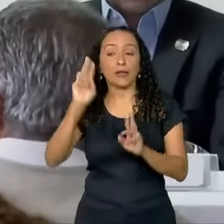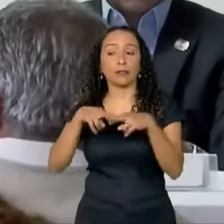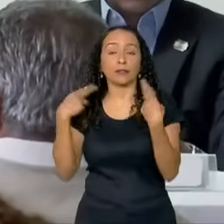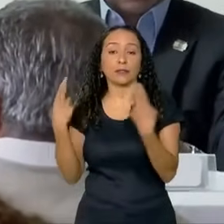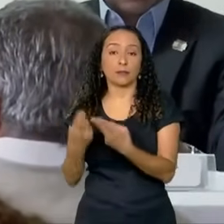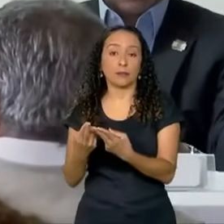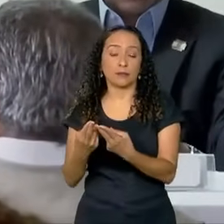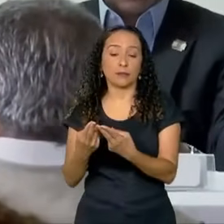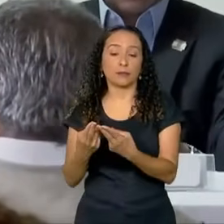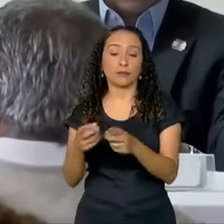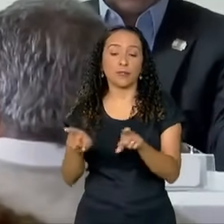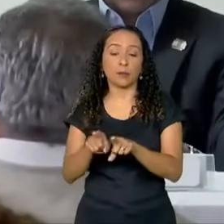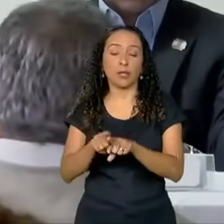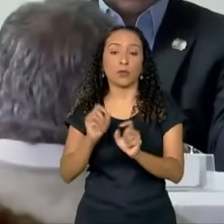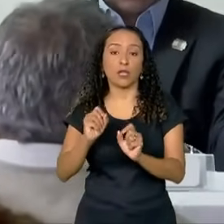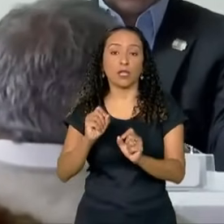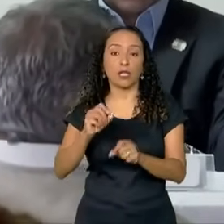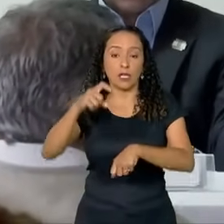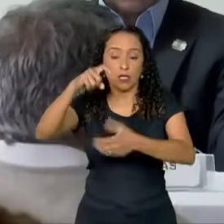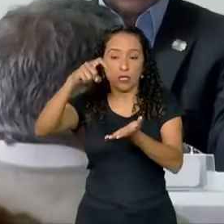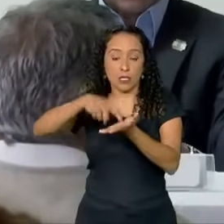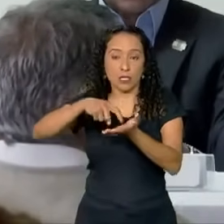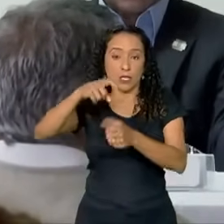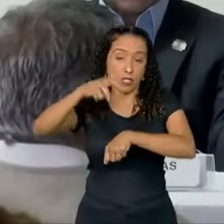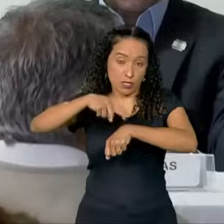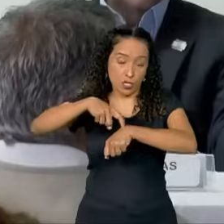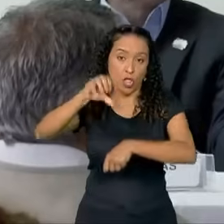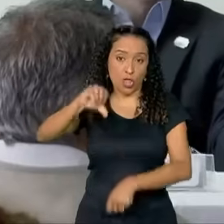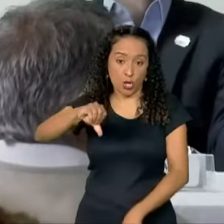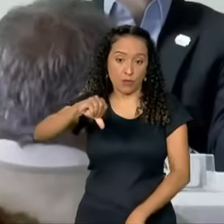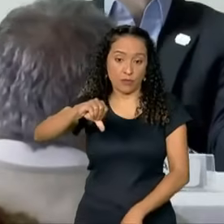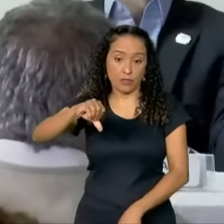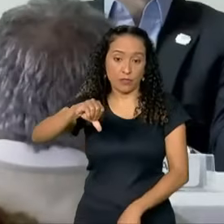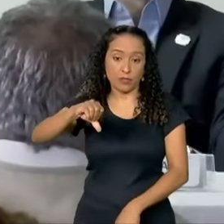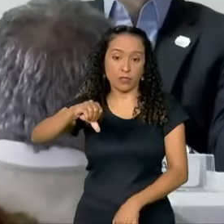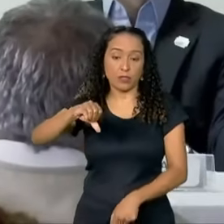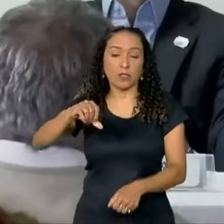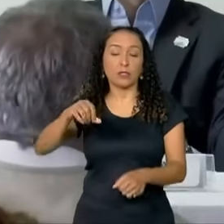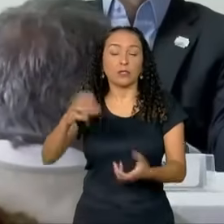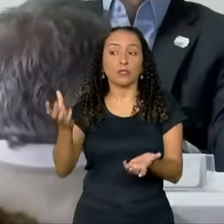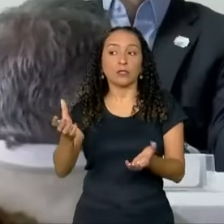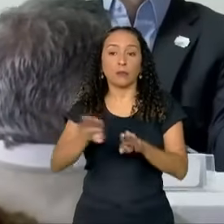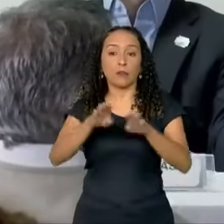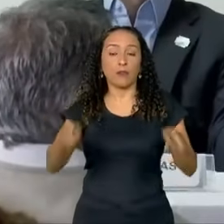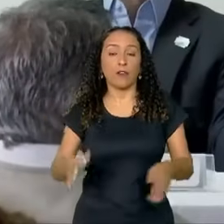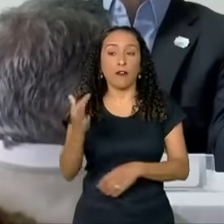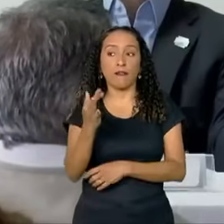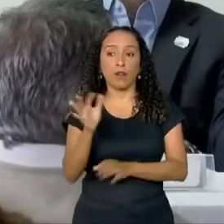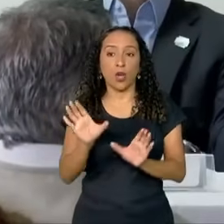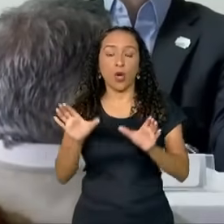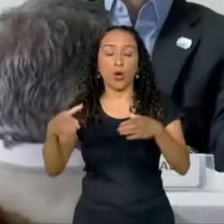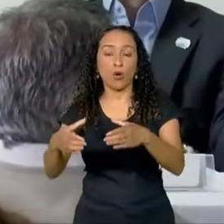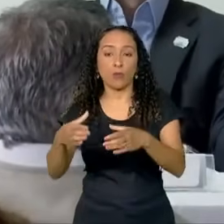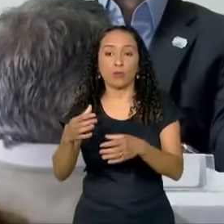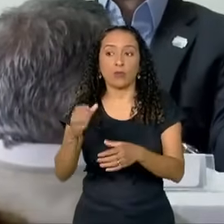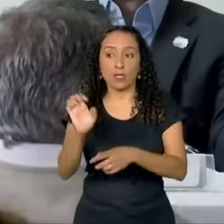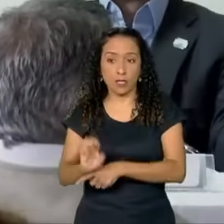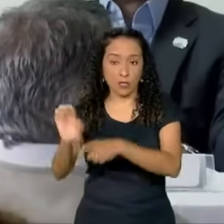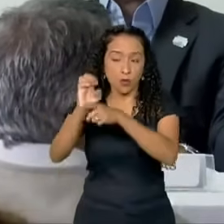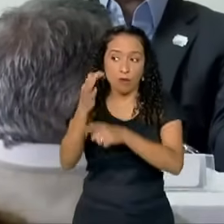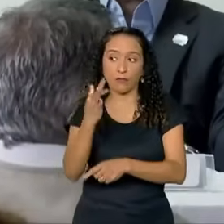Legislativa, também, 9 horas, bancada federal, a bancada estadual também toda e